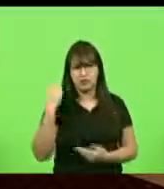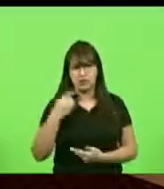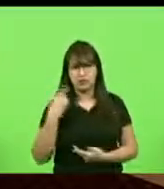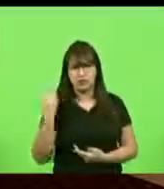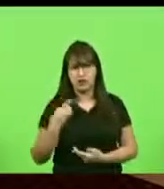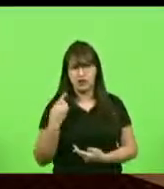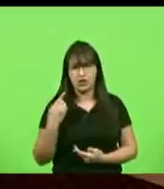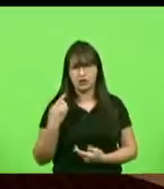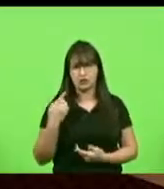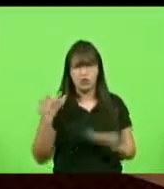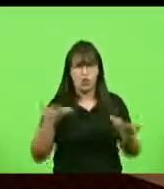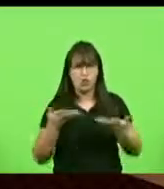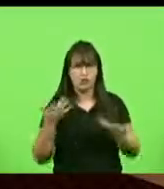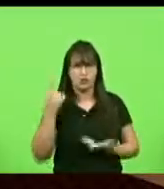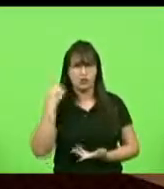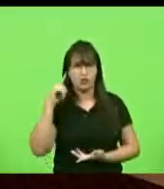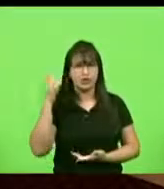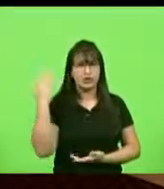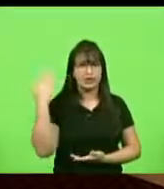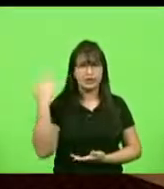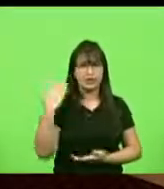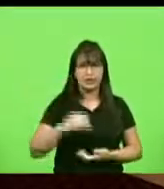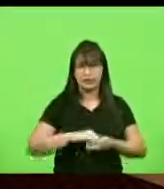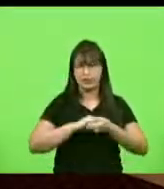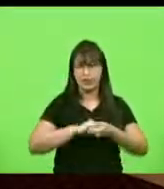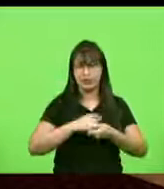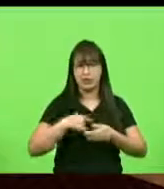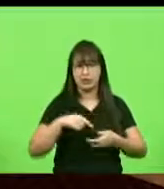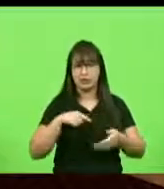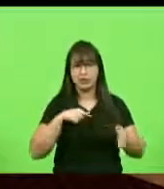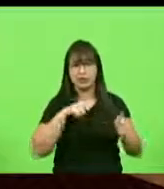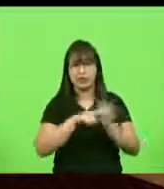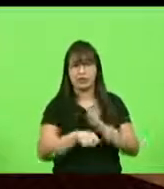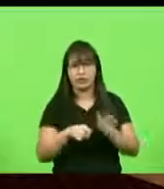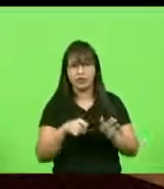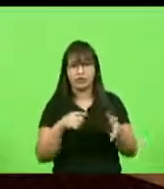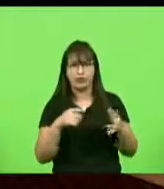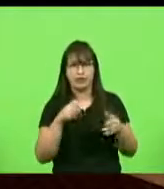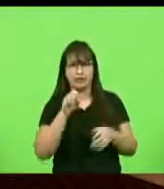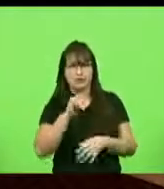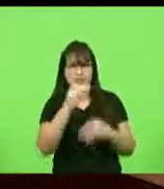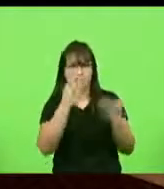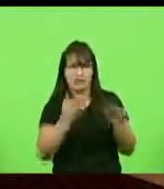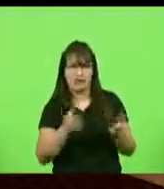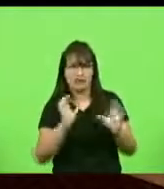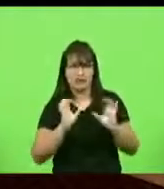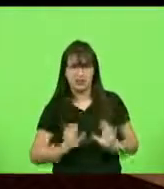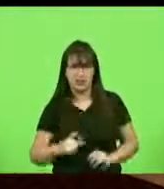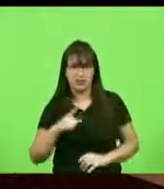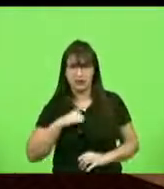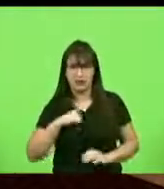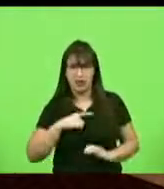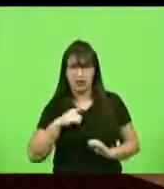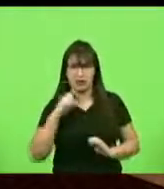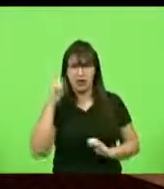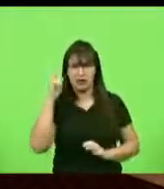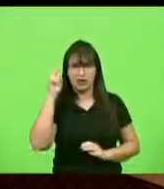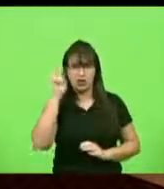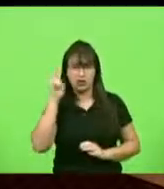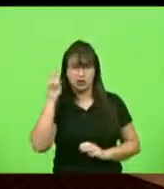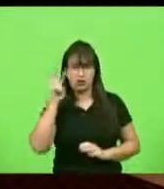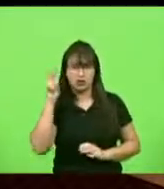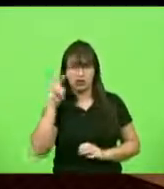outros dias, cumprimentando. E nós não questionamos se aquele cidadão tem uma ficha ao longo dos seus 40, 50